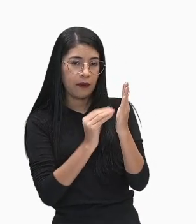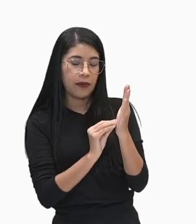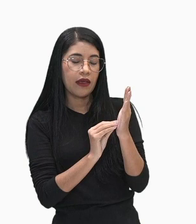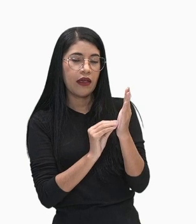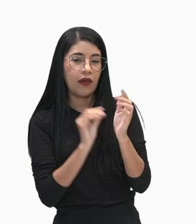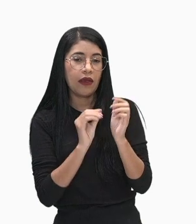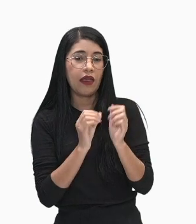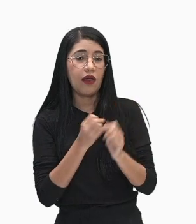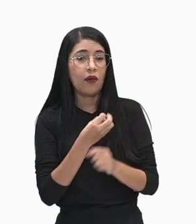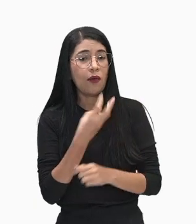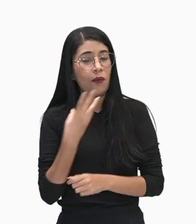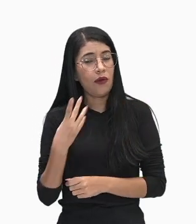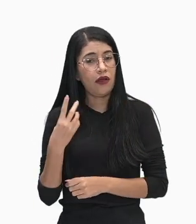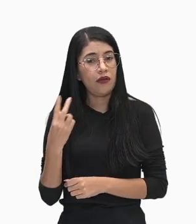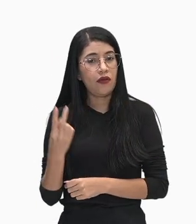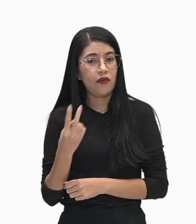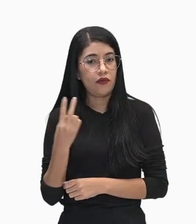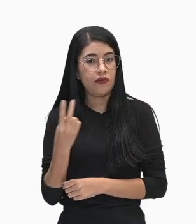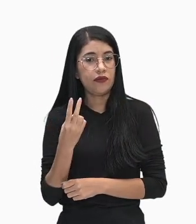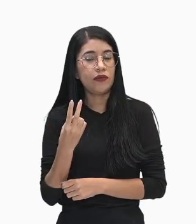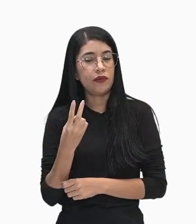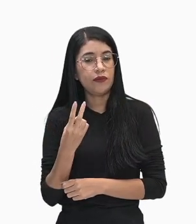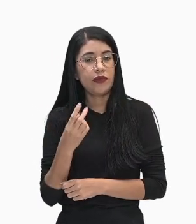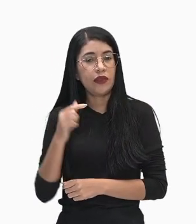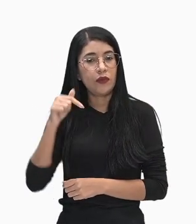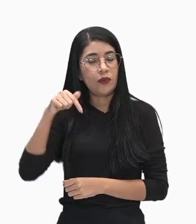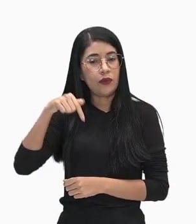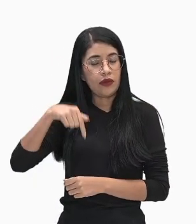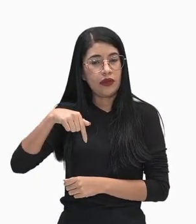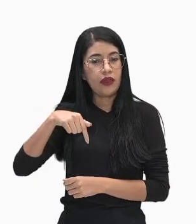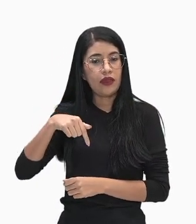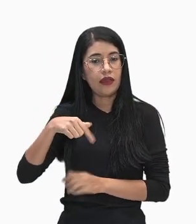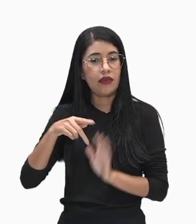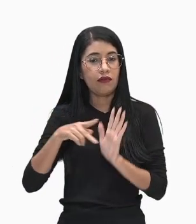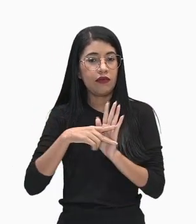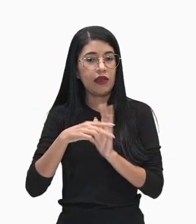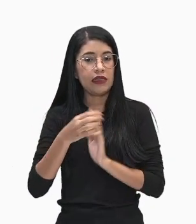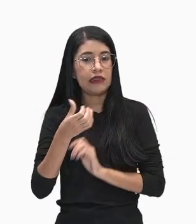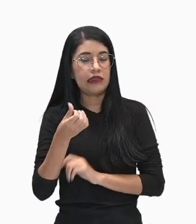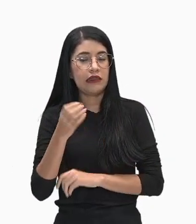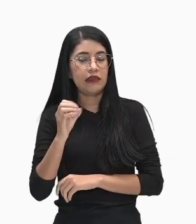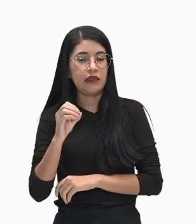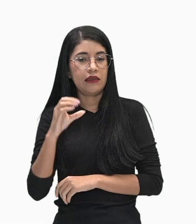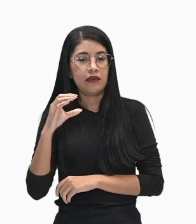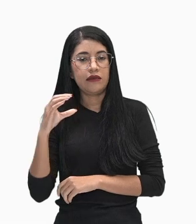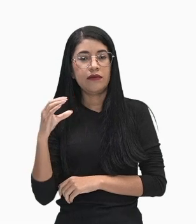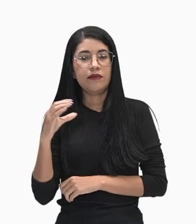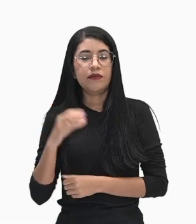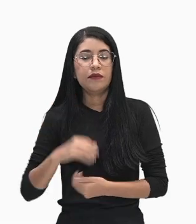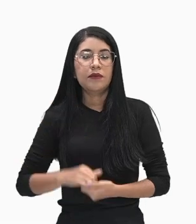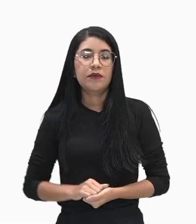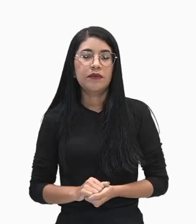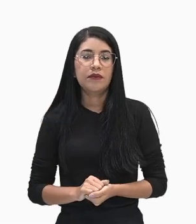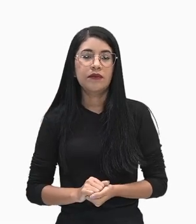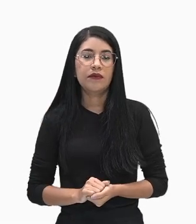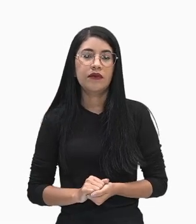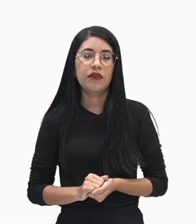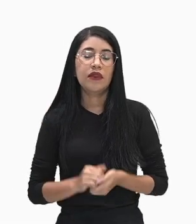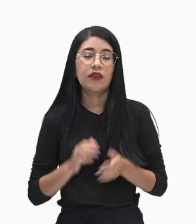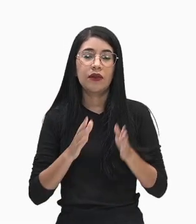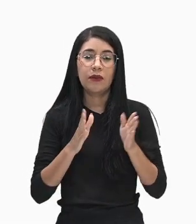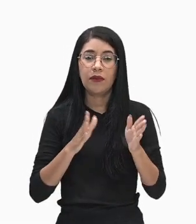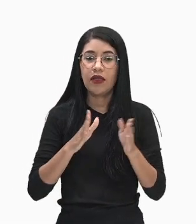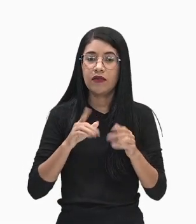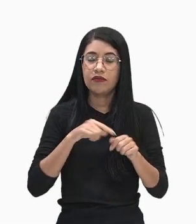carga, gente. Ele me deu a quantidade de carga igual a 60 coulombs. Durante um intervalo de tempo